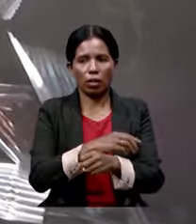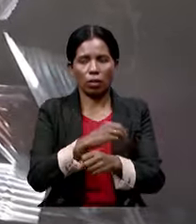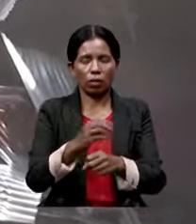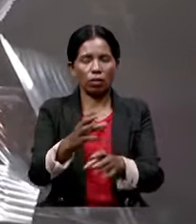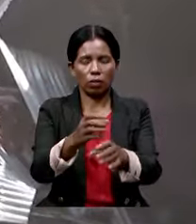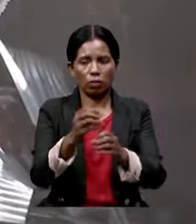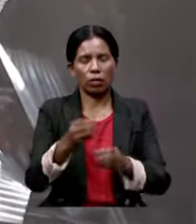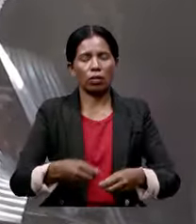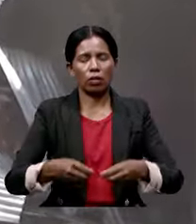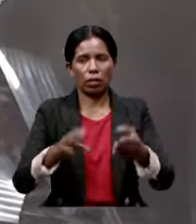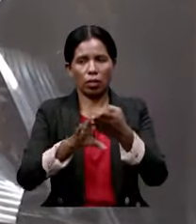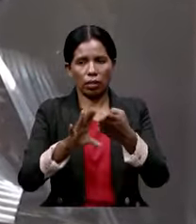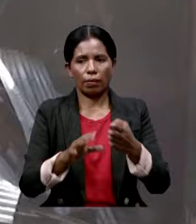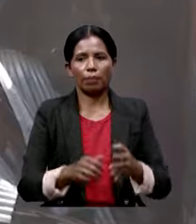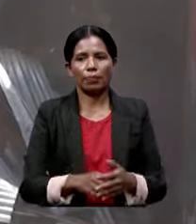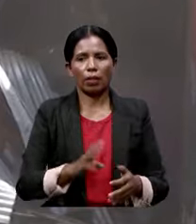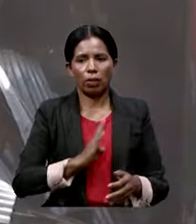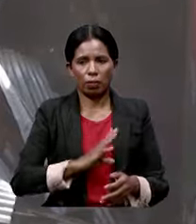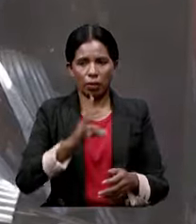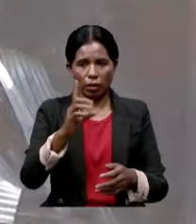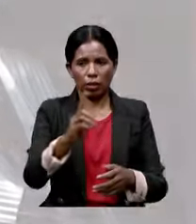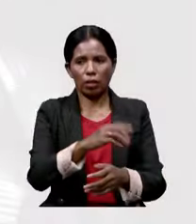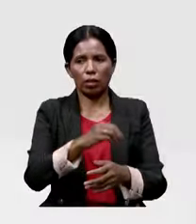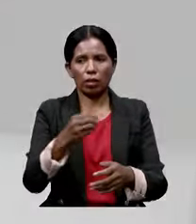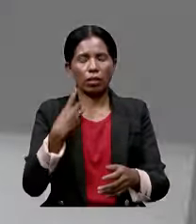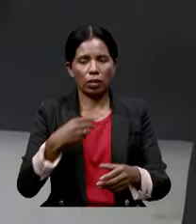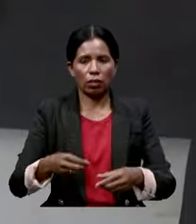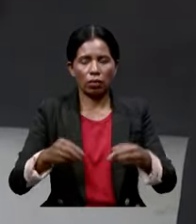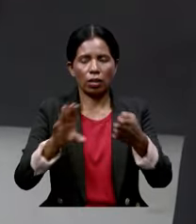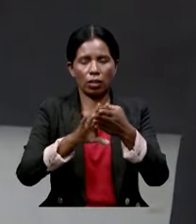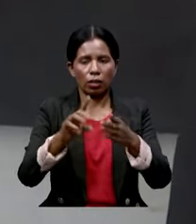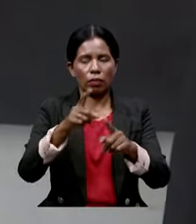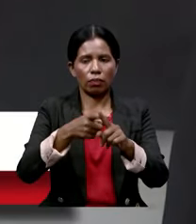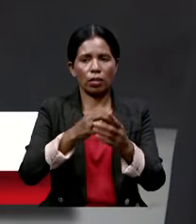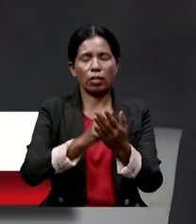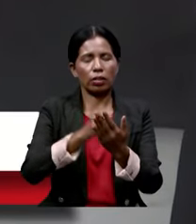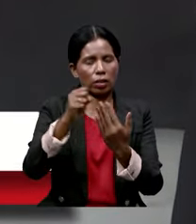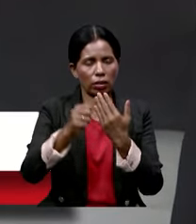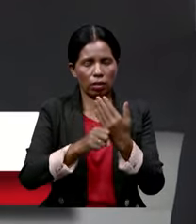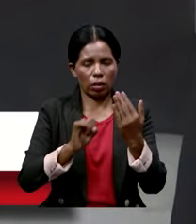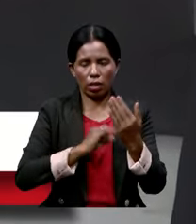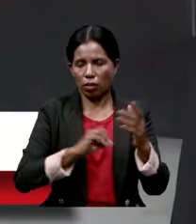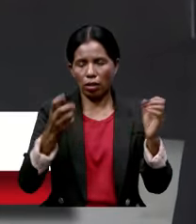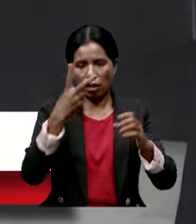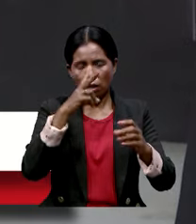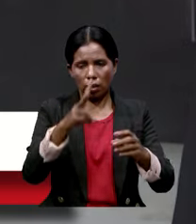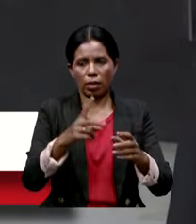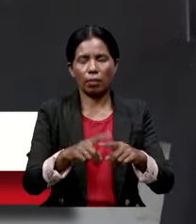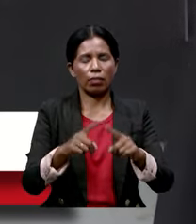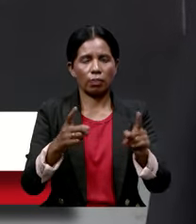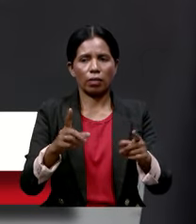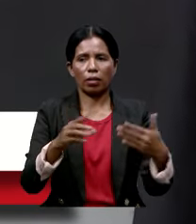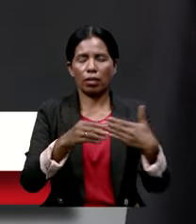antes. Me dá o Aitara Clara e foi notificação em fulano setembro. Eita lá, haula tu direita, vamos a.